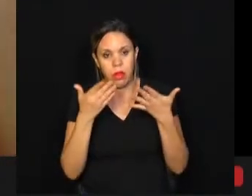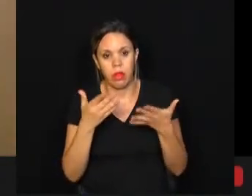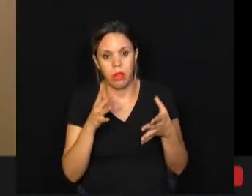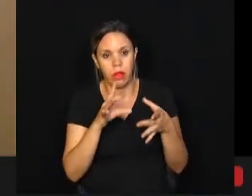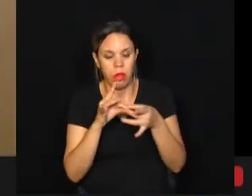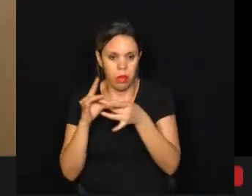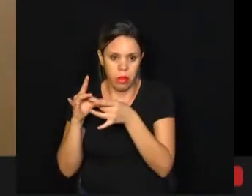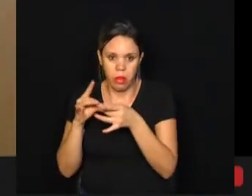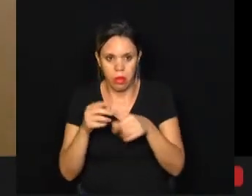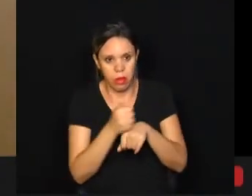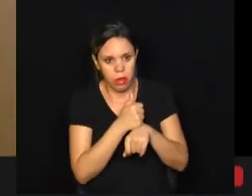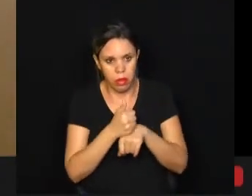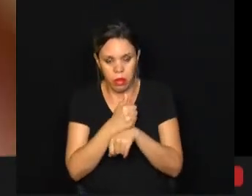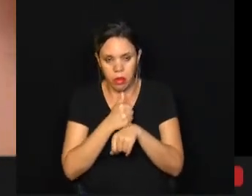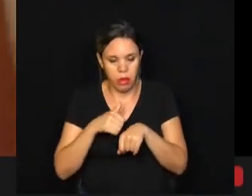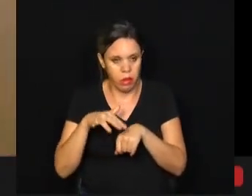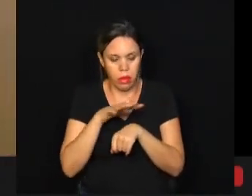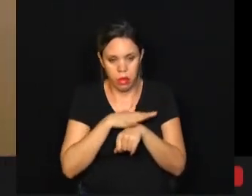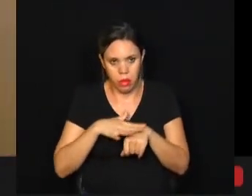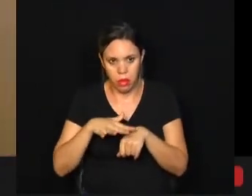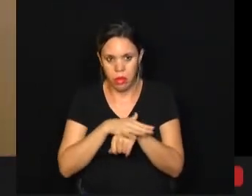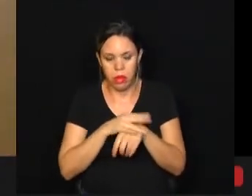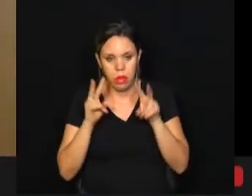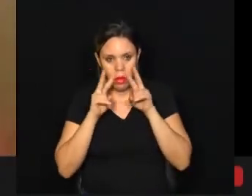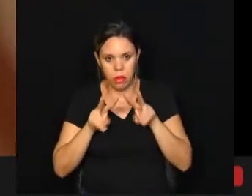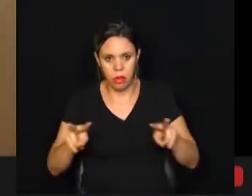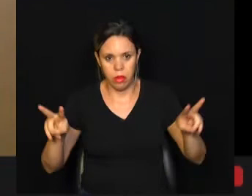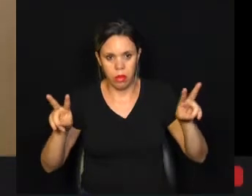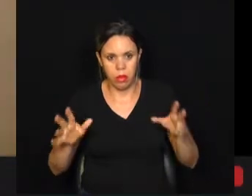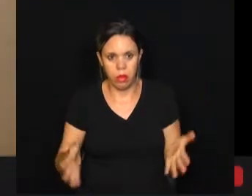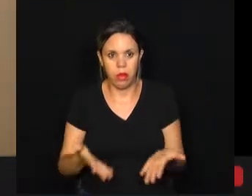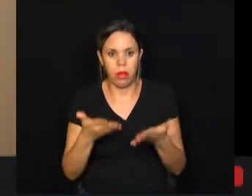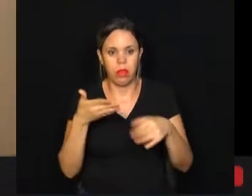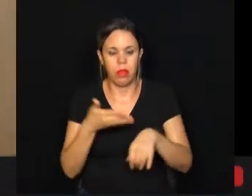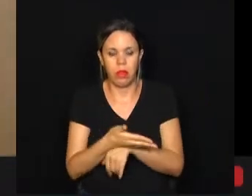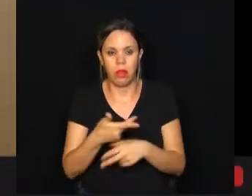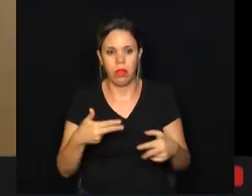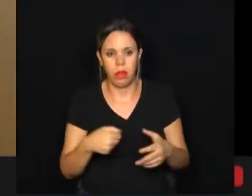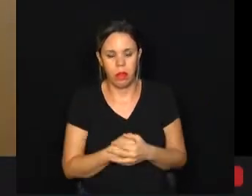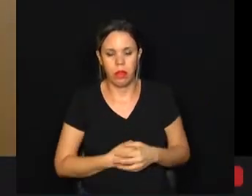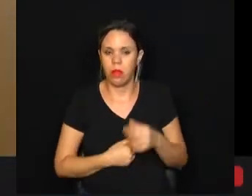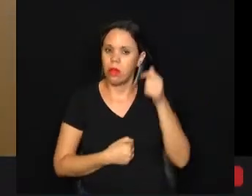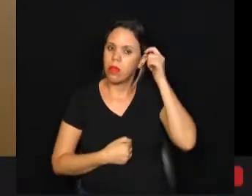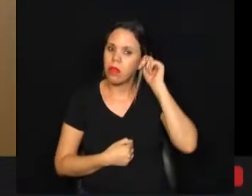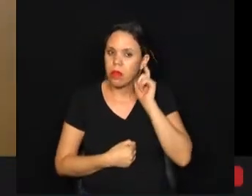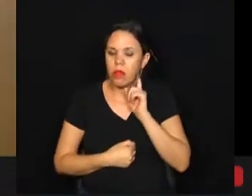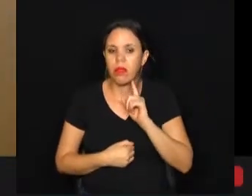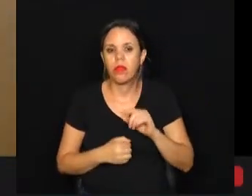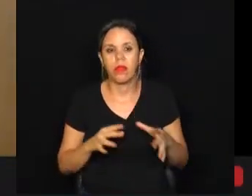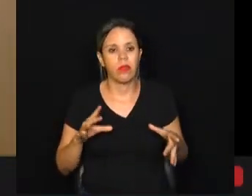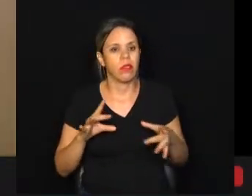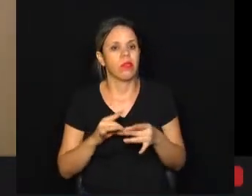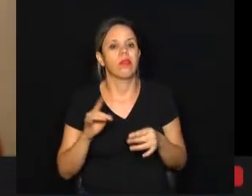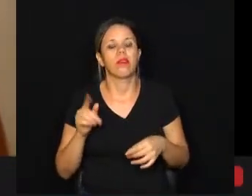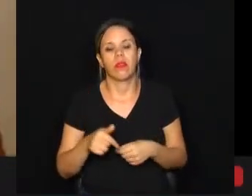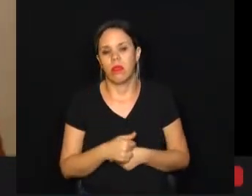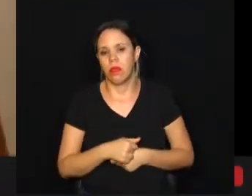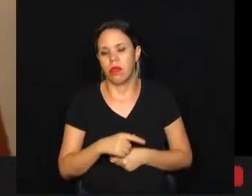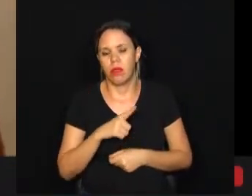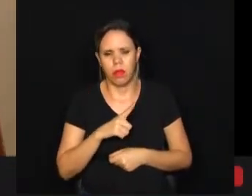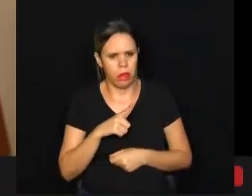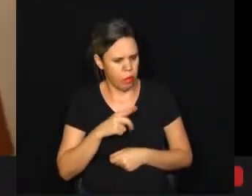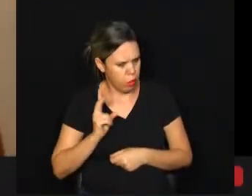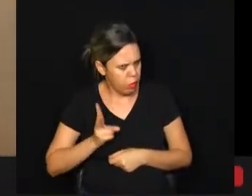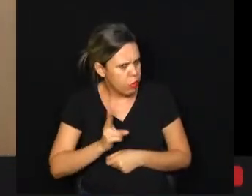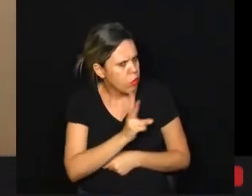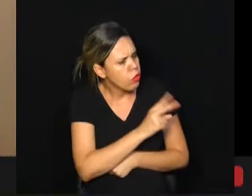as áreas, de visibilidade. Aí eu entro numa outra questão, Paulo, que se soma a isso, que é, temos que